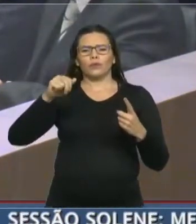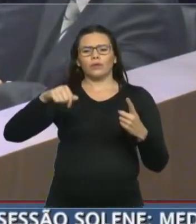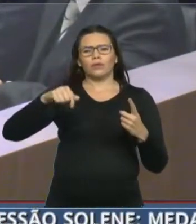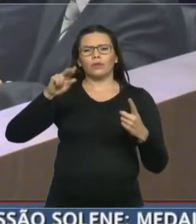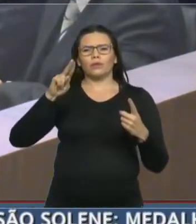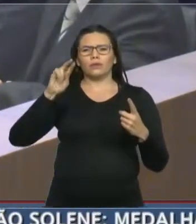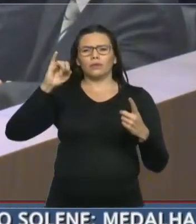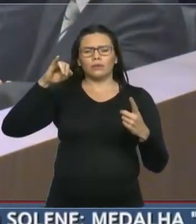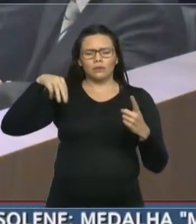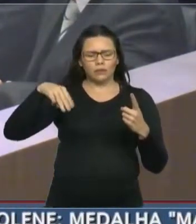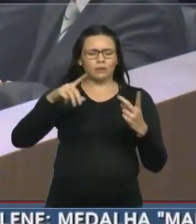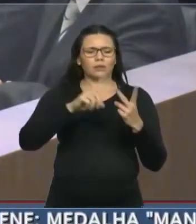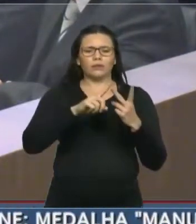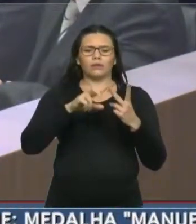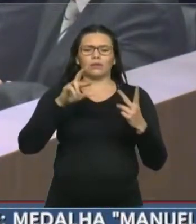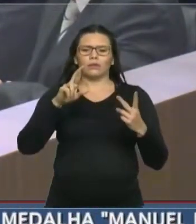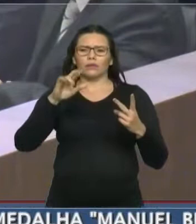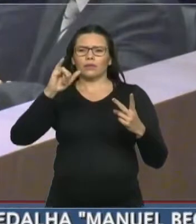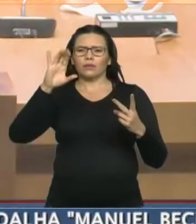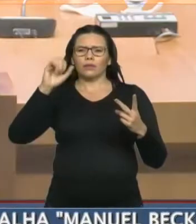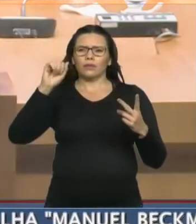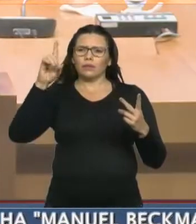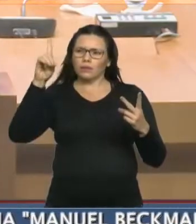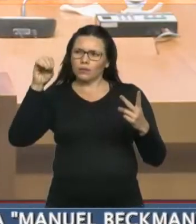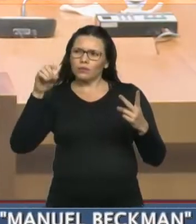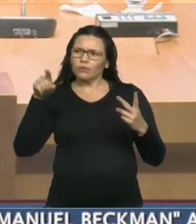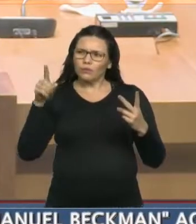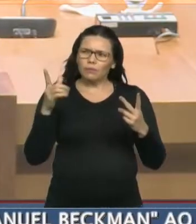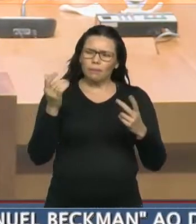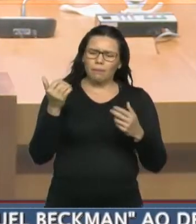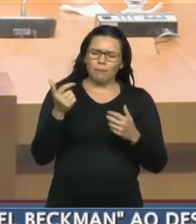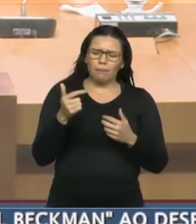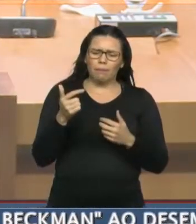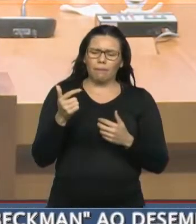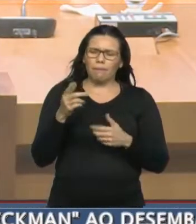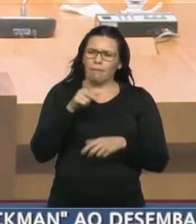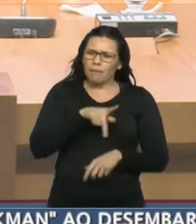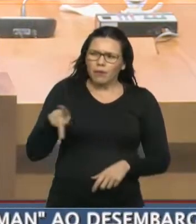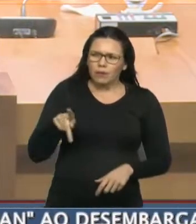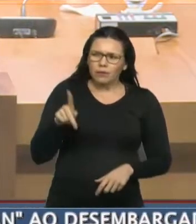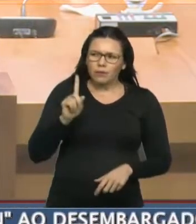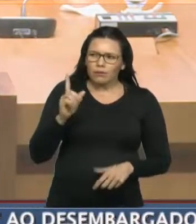O senhor não foi presidente? Foi vice? Então, quem sabe ainda será, né?